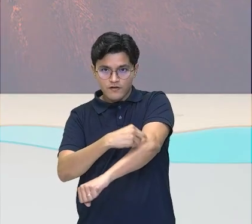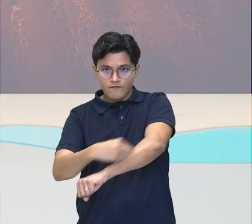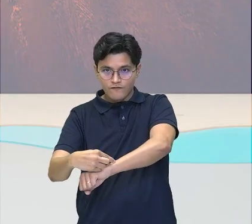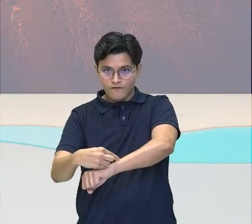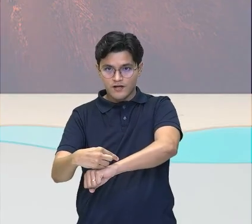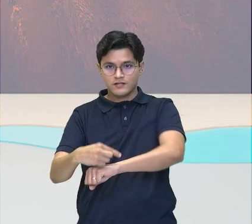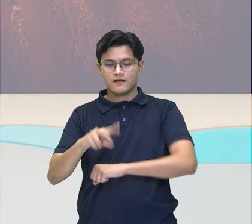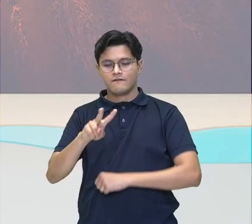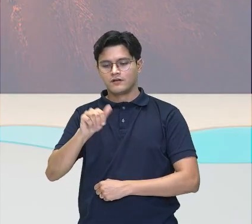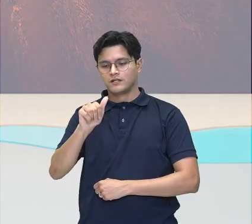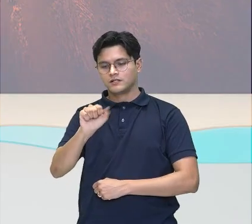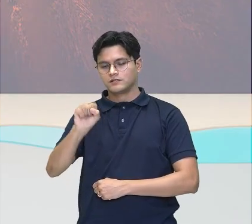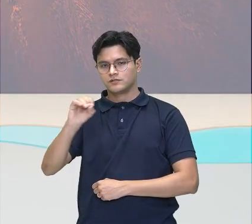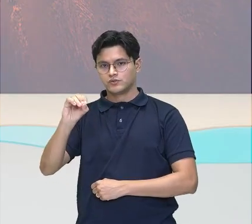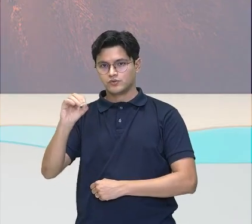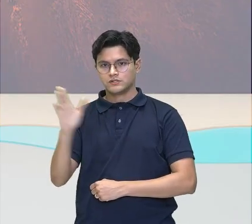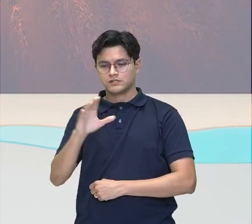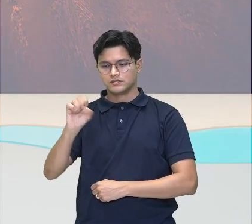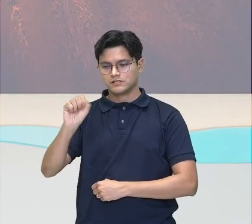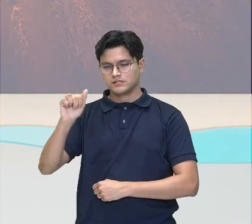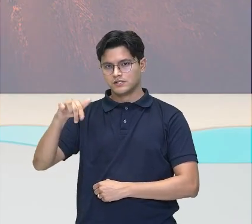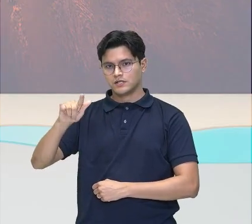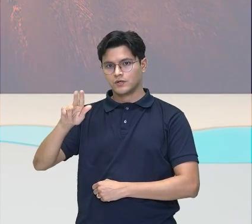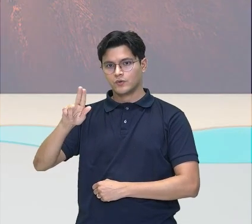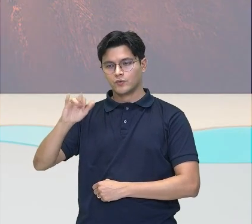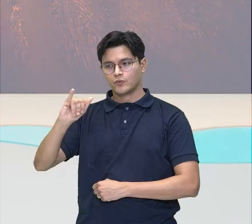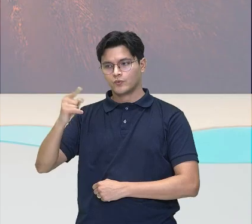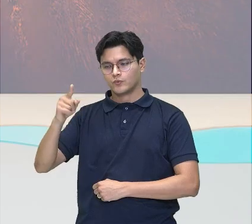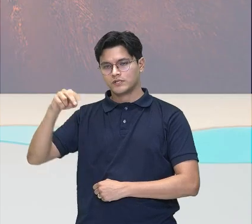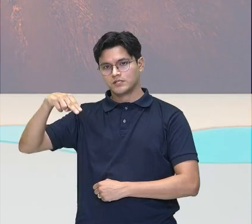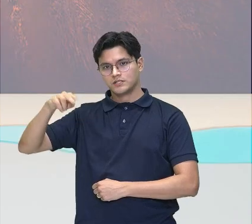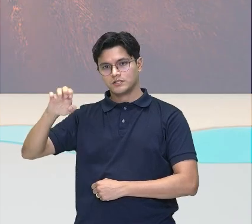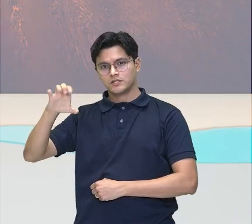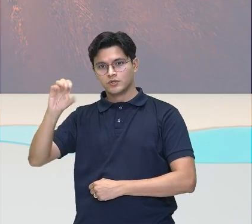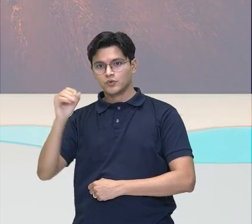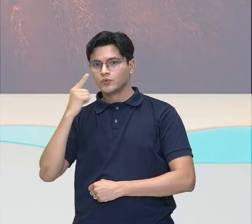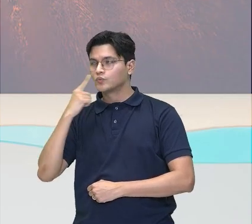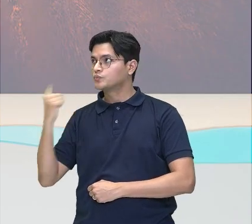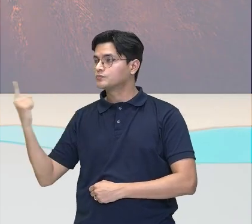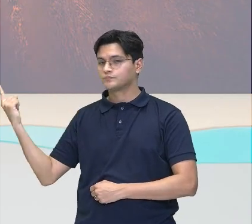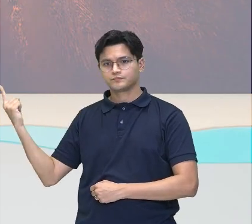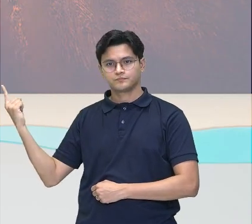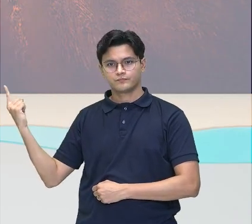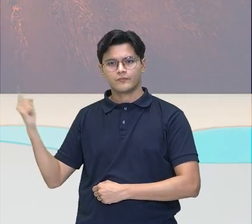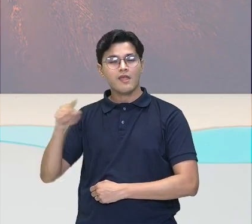olha só. Ela é uma doença assintomática, ou seja, ela não vai